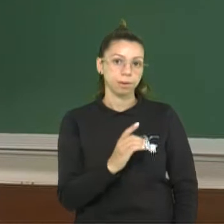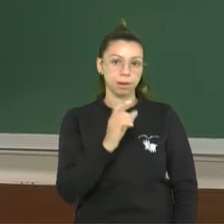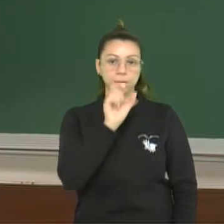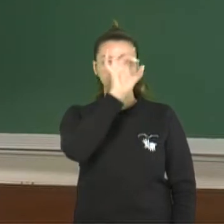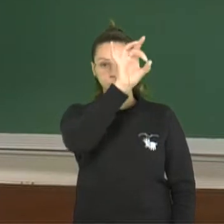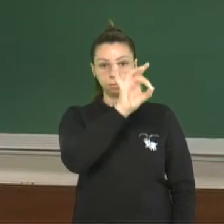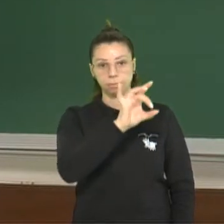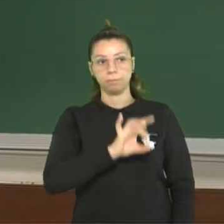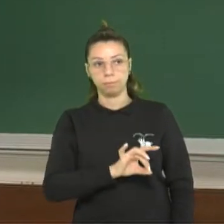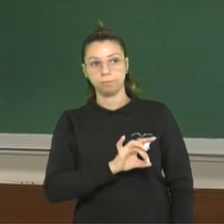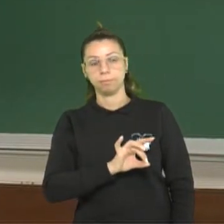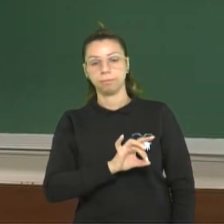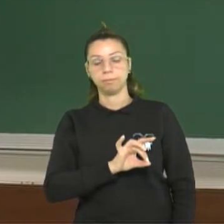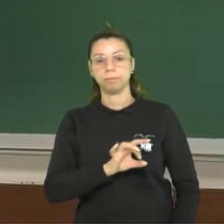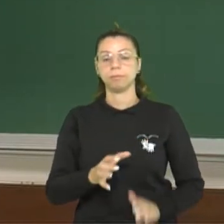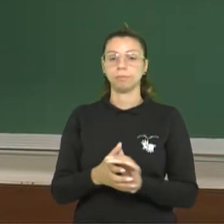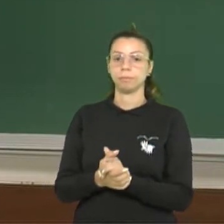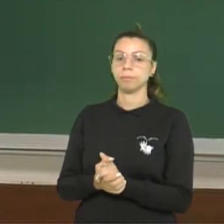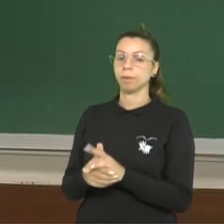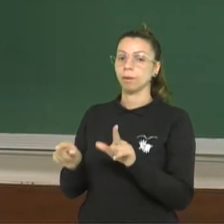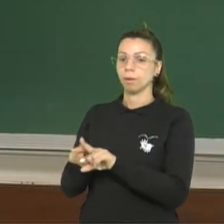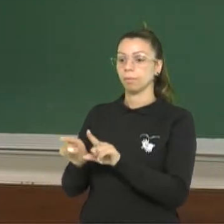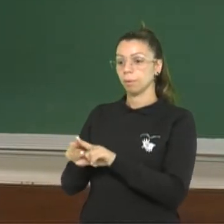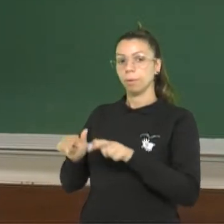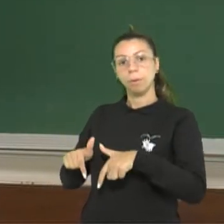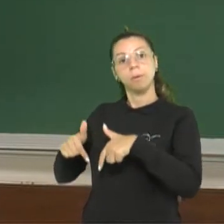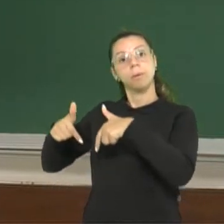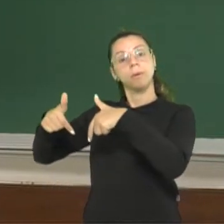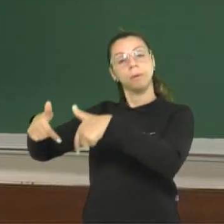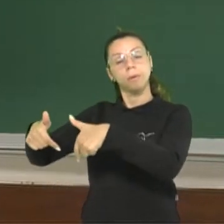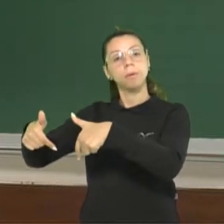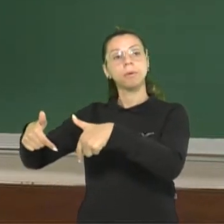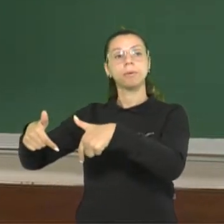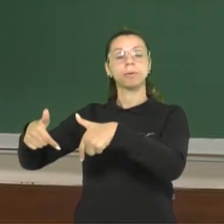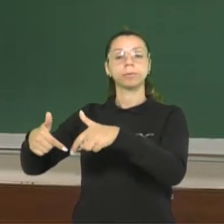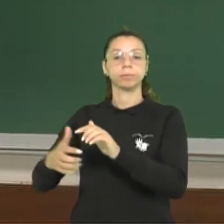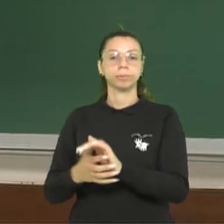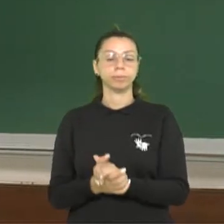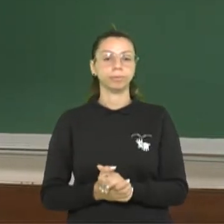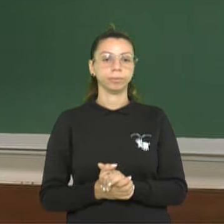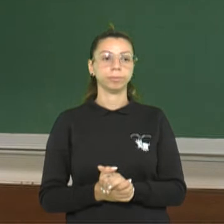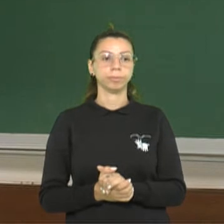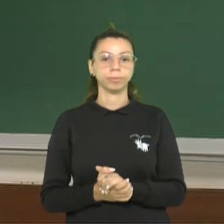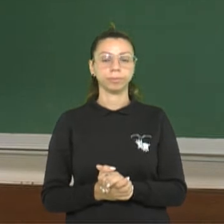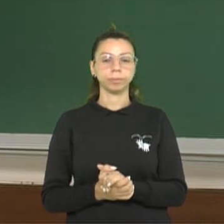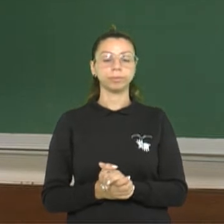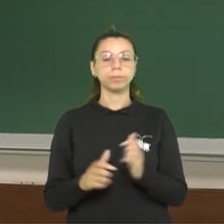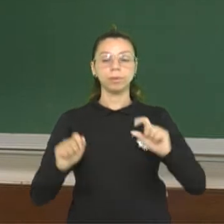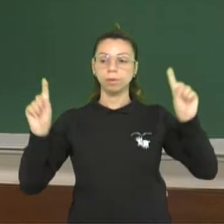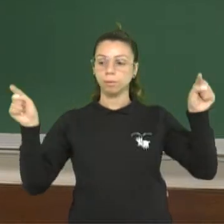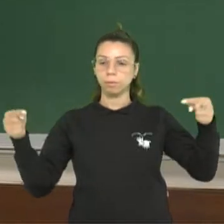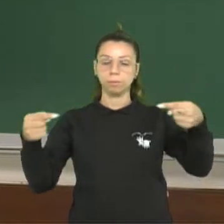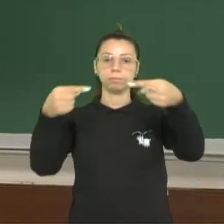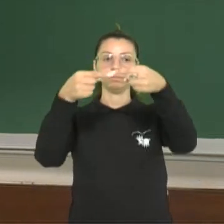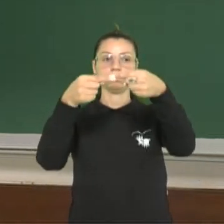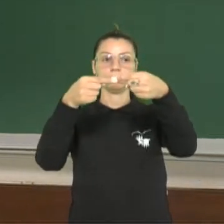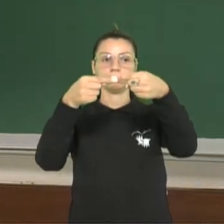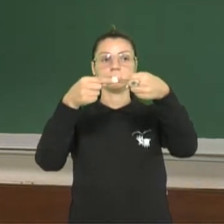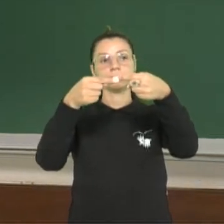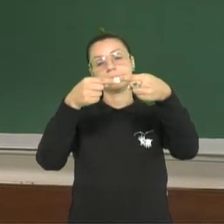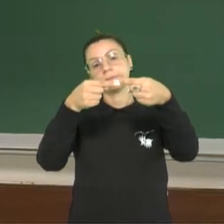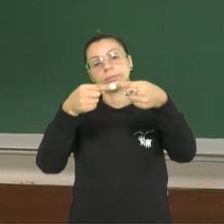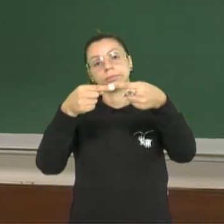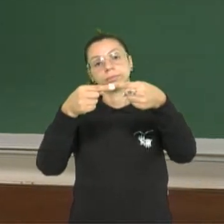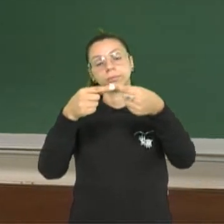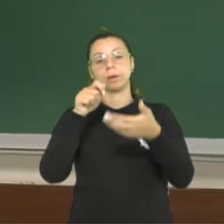cada um teve, com a sua habilidade extraordinária. Borges, escritor. Aí você vai ver se ele tinha